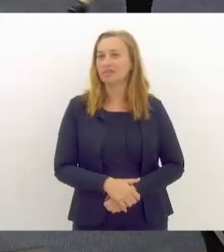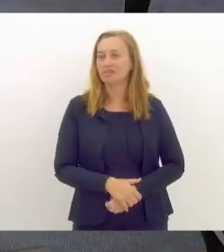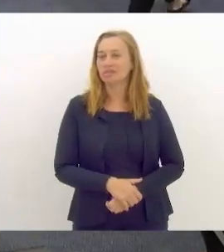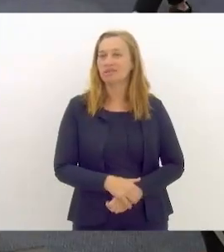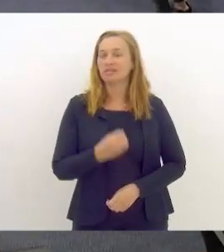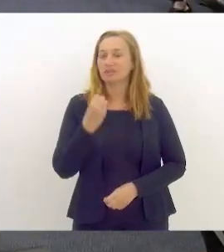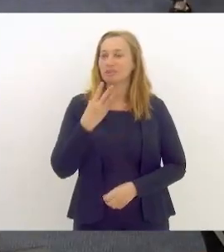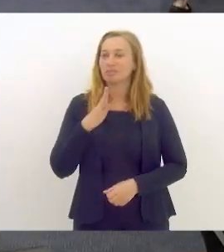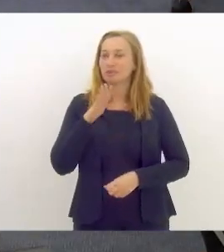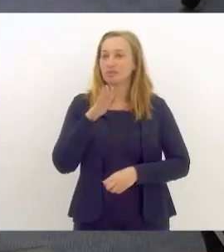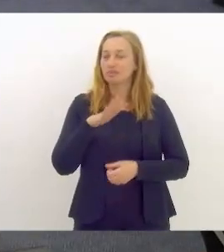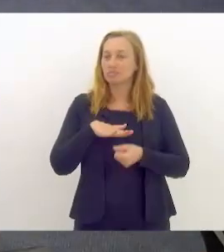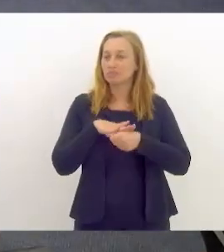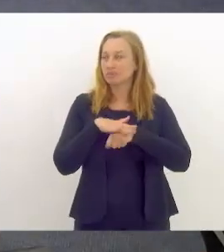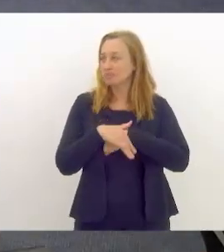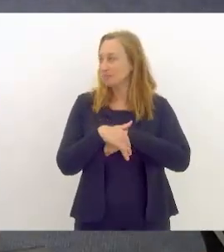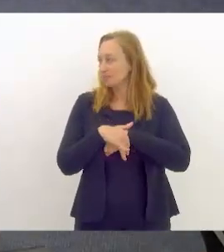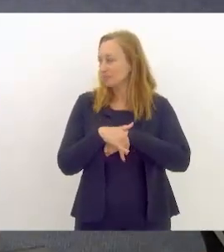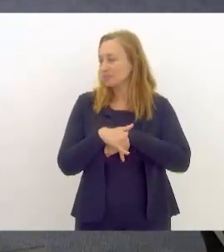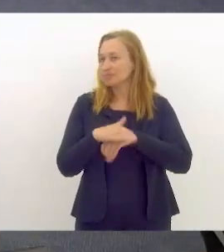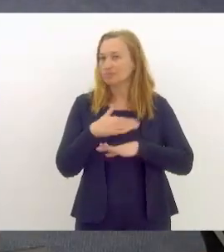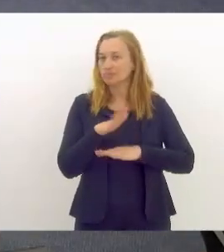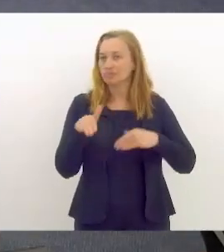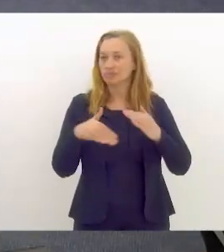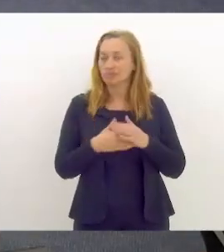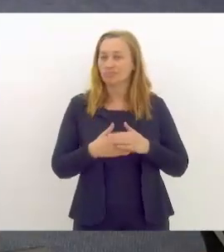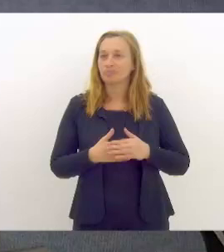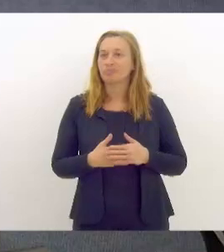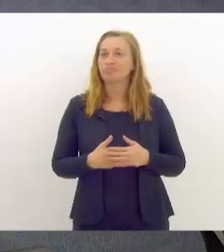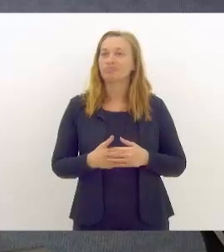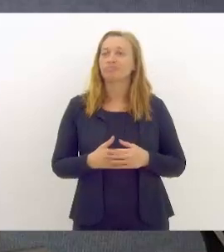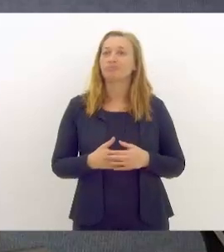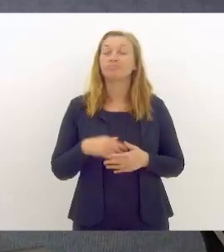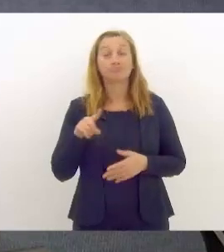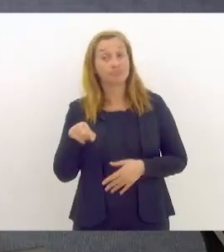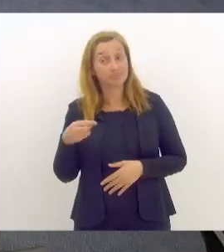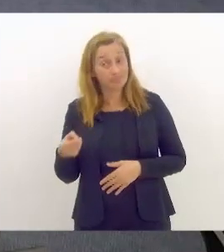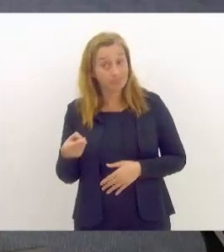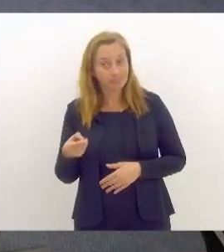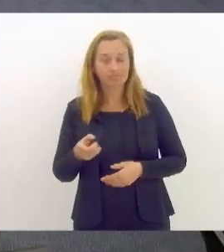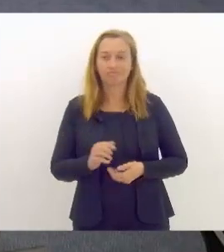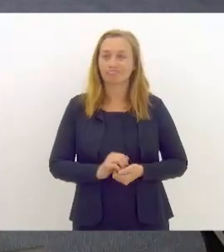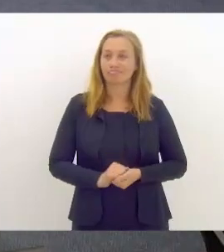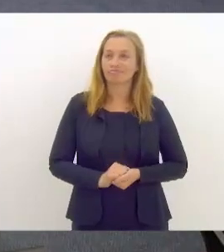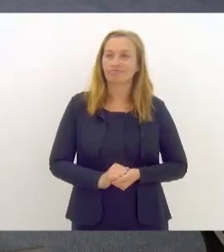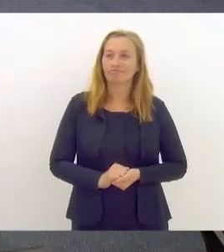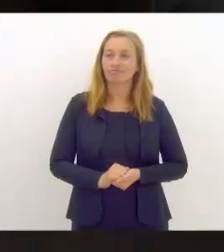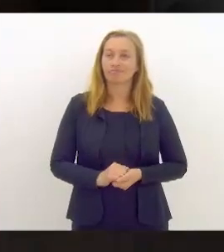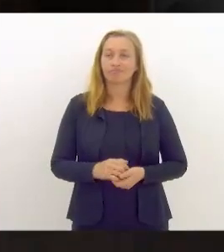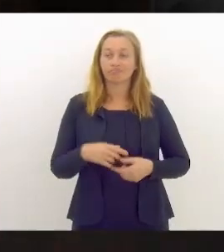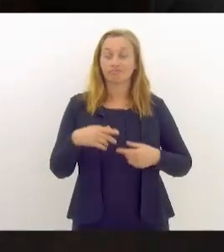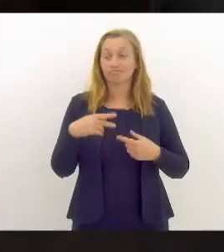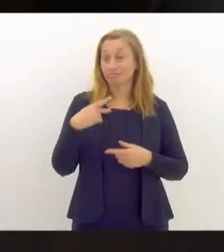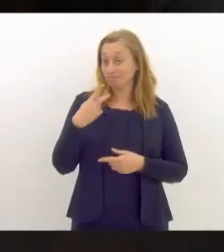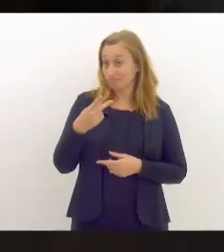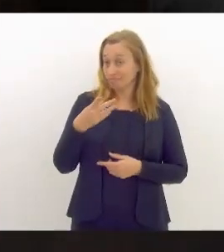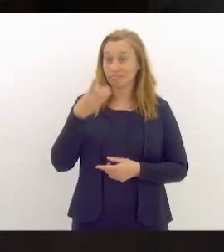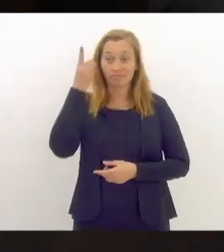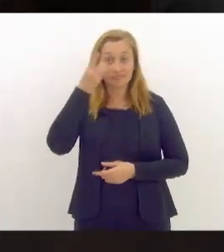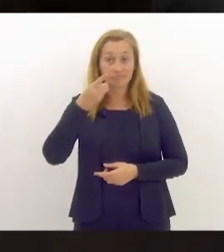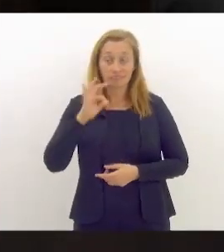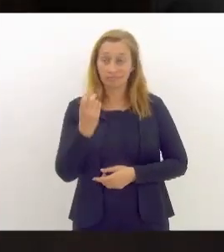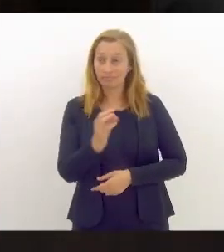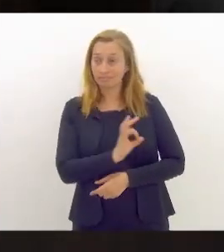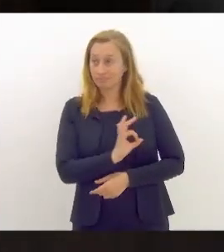boa noite boa noite a todos depois desse discurso da deputada Marta